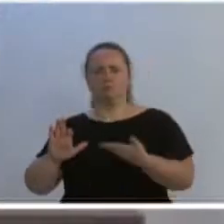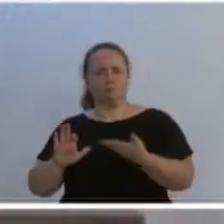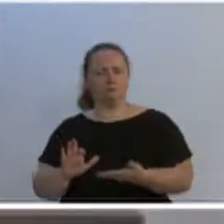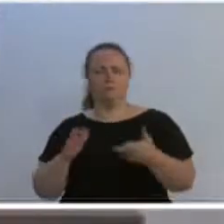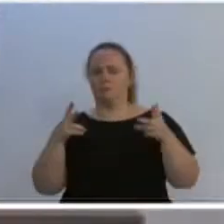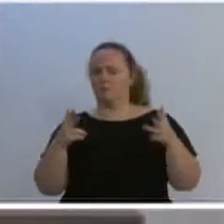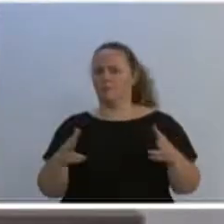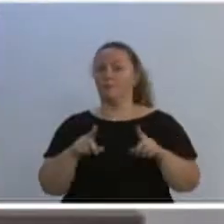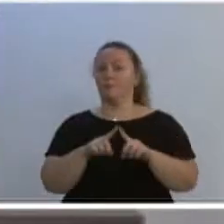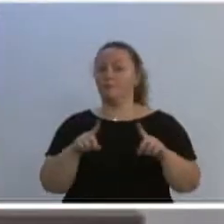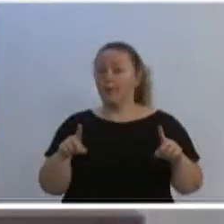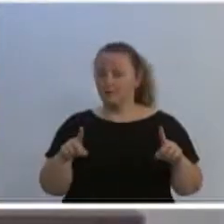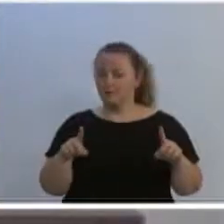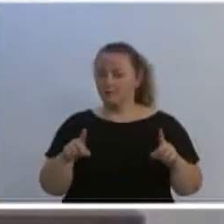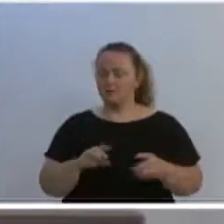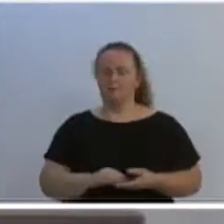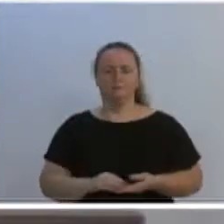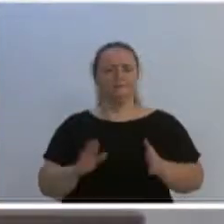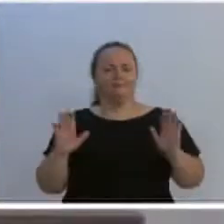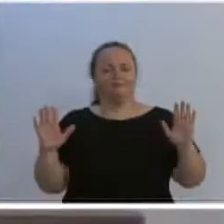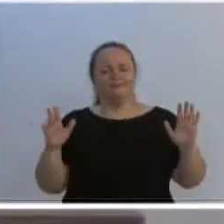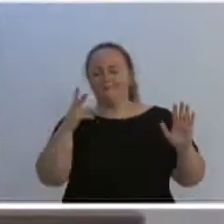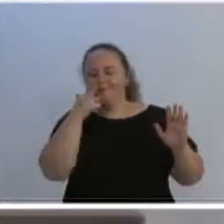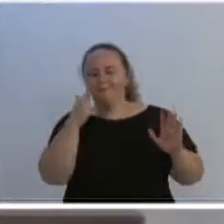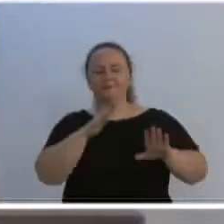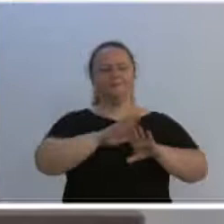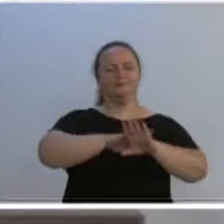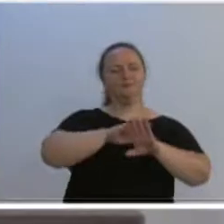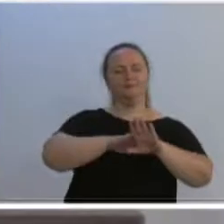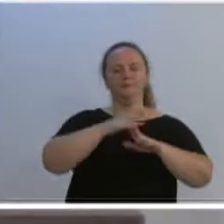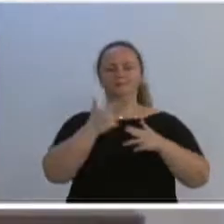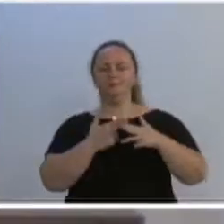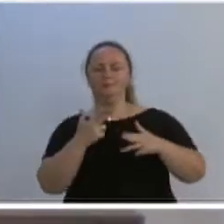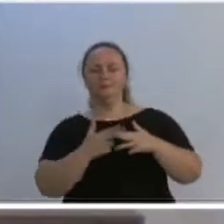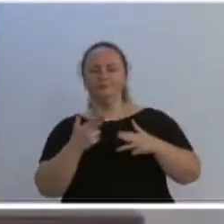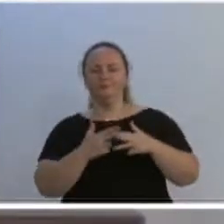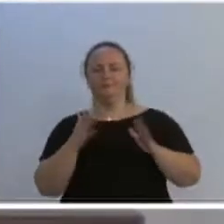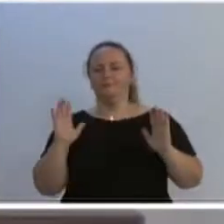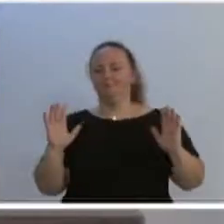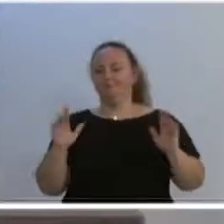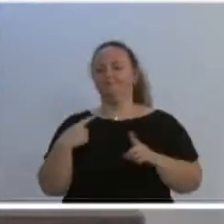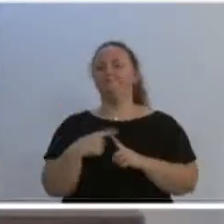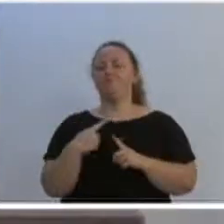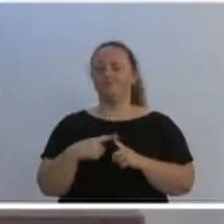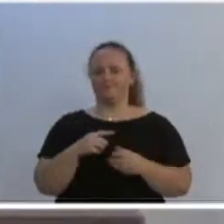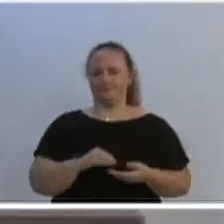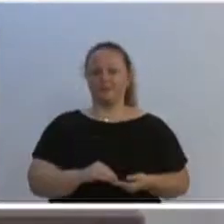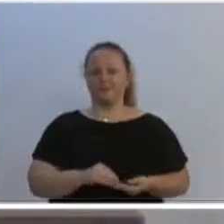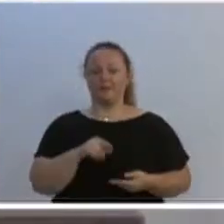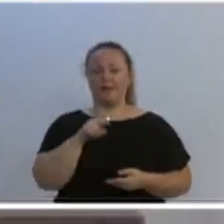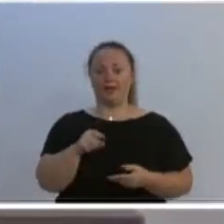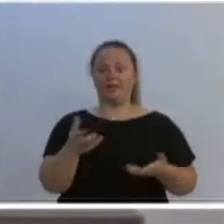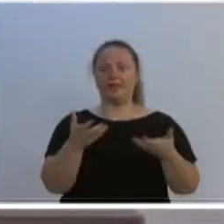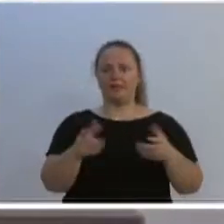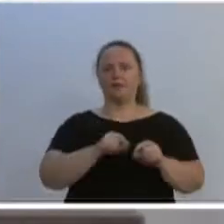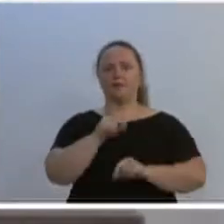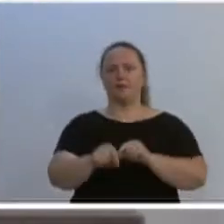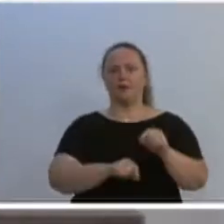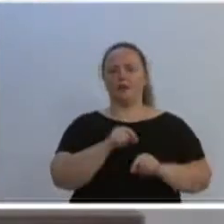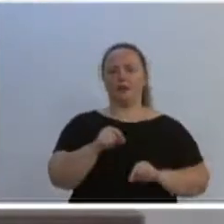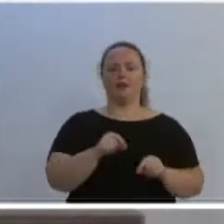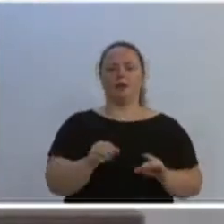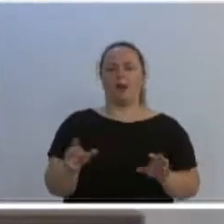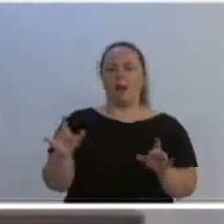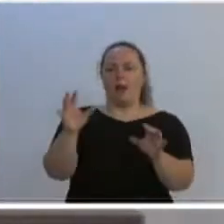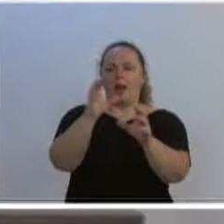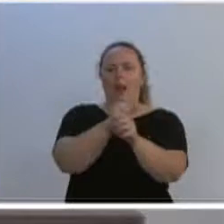detalhe: fez isso de forma demagógica. Na verdade, construiu todos esses números, vereador Lenilson, sem